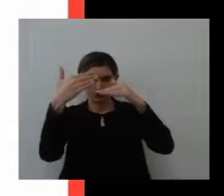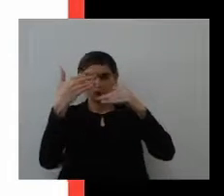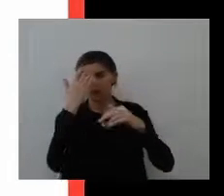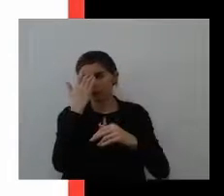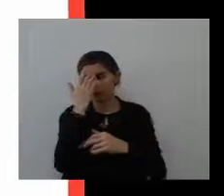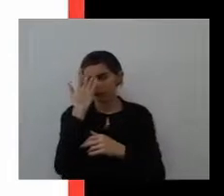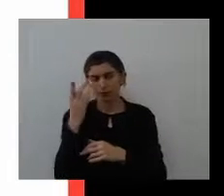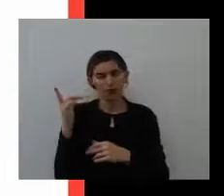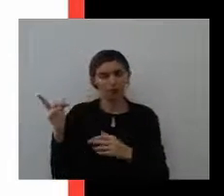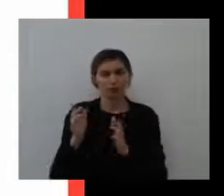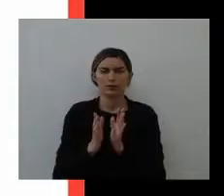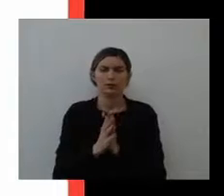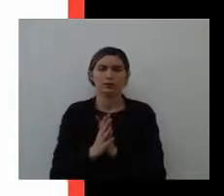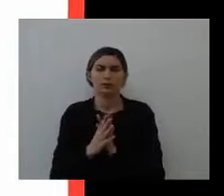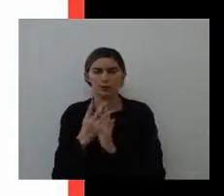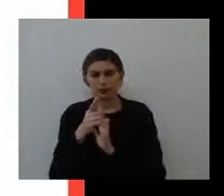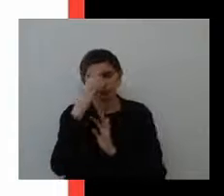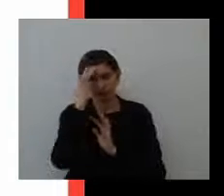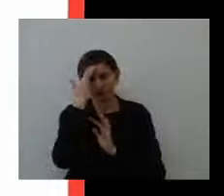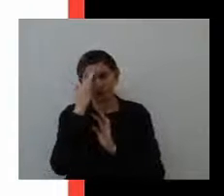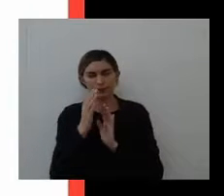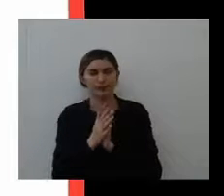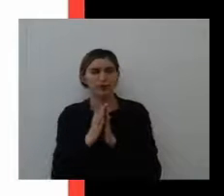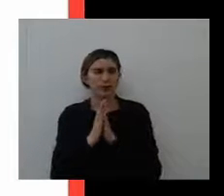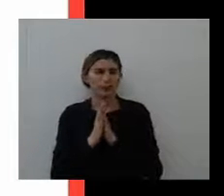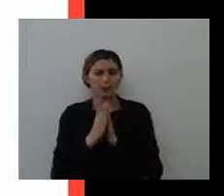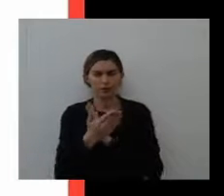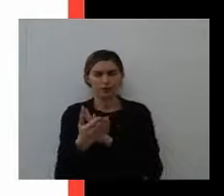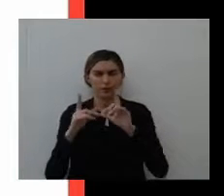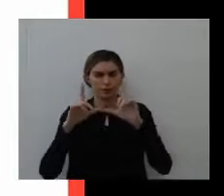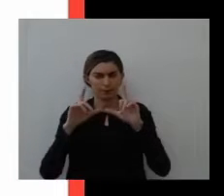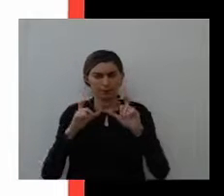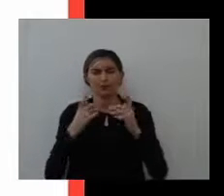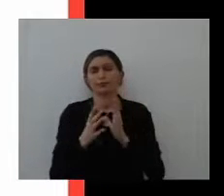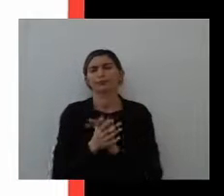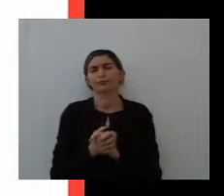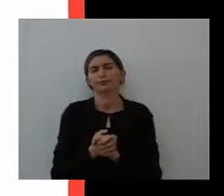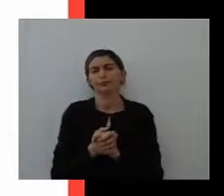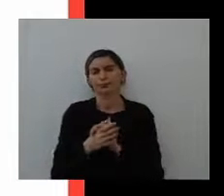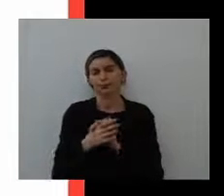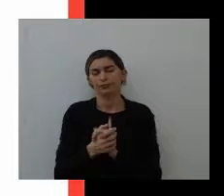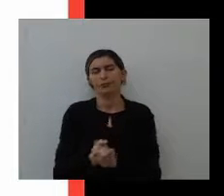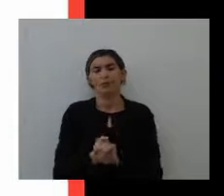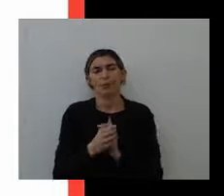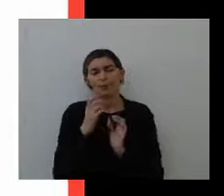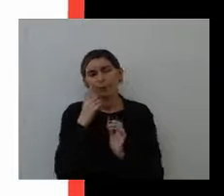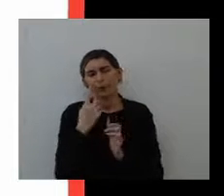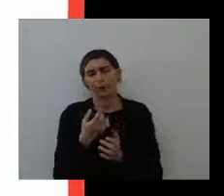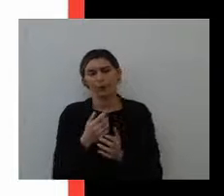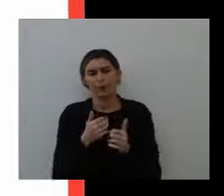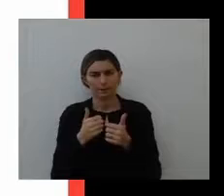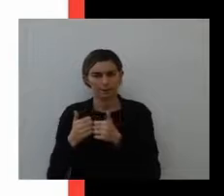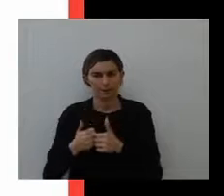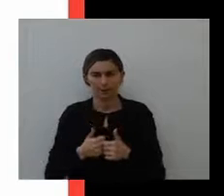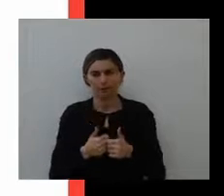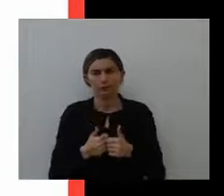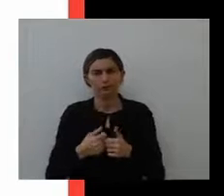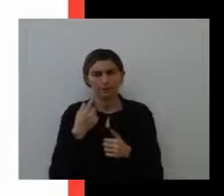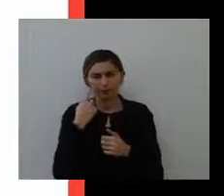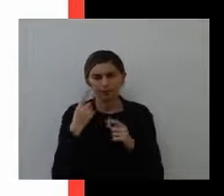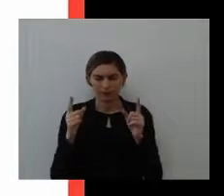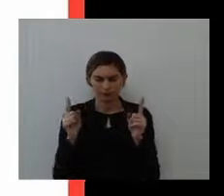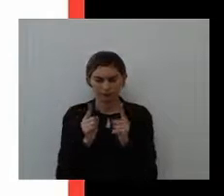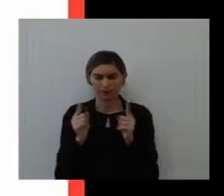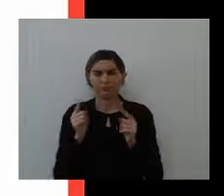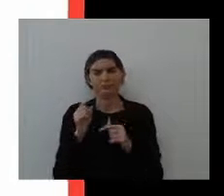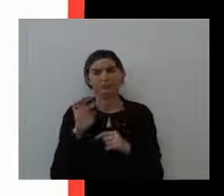facilitar o seu entendimento. Eu peço para que você tire um print dessa tela. Tá bem? Tira um print